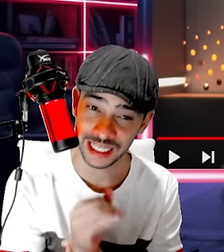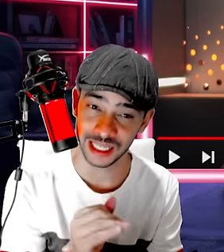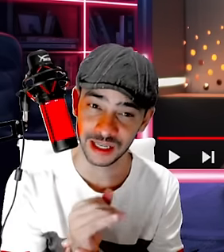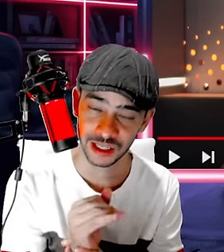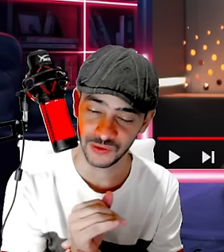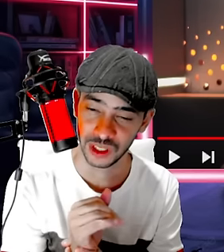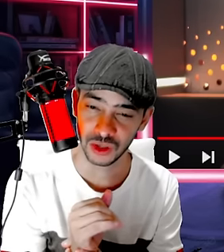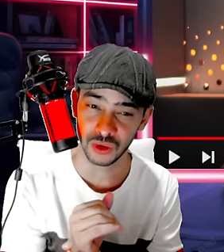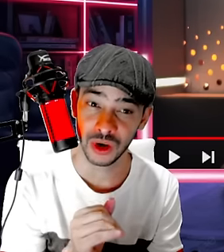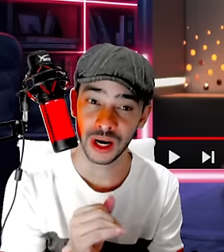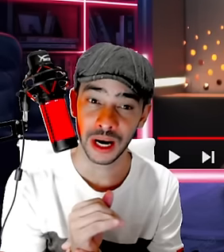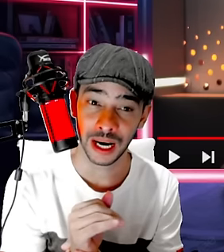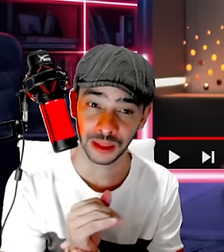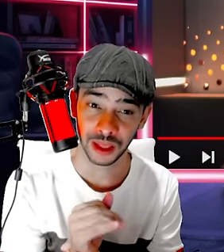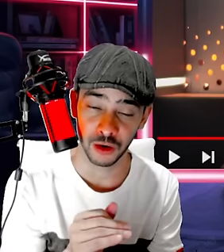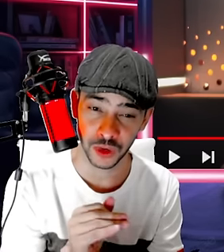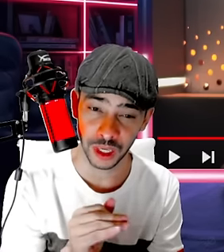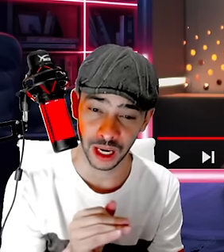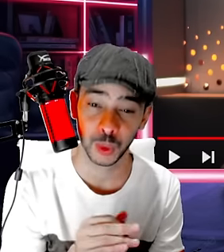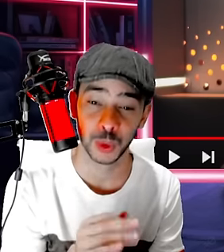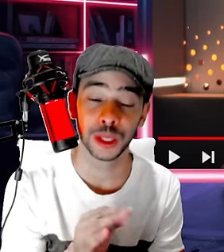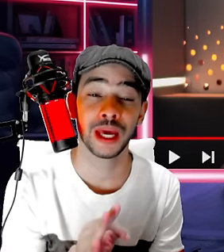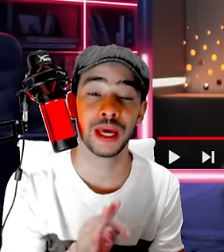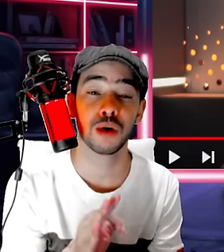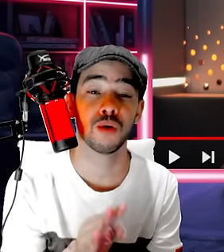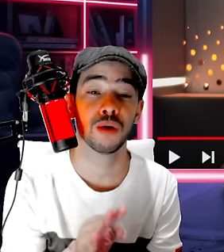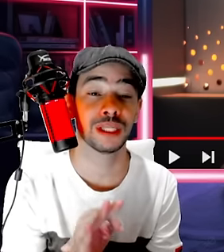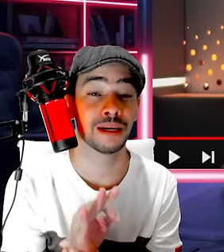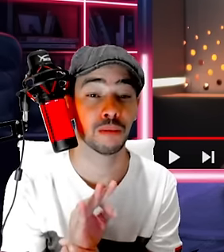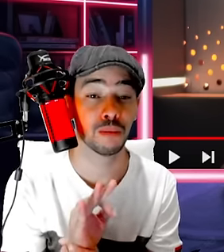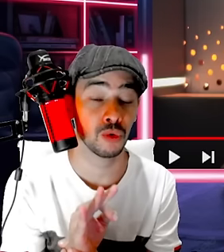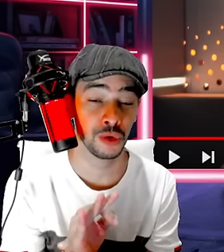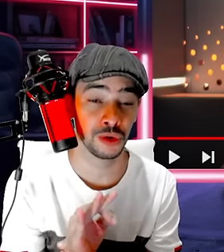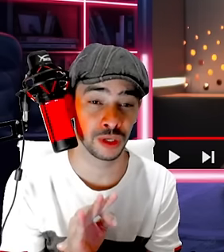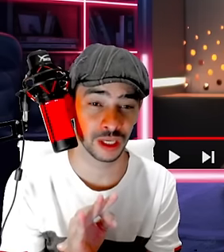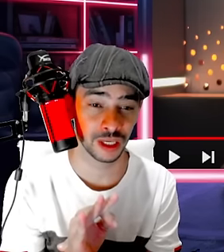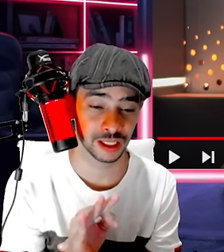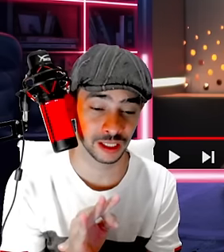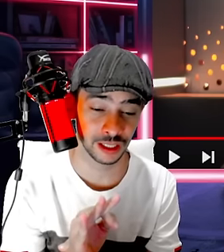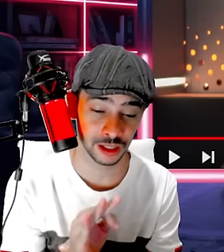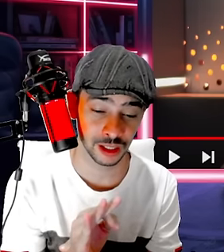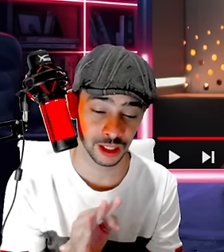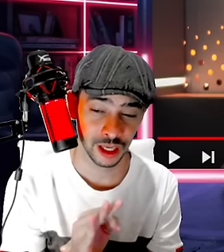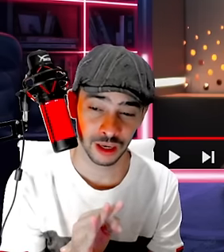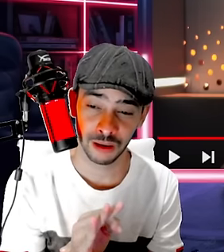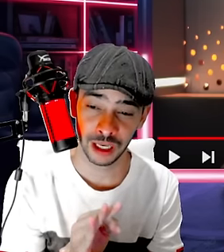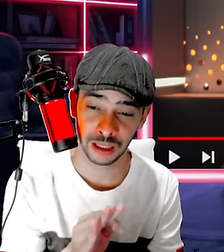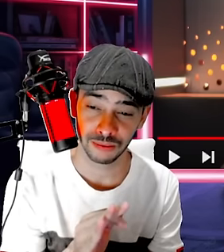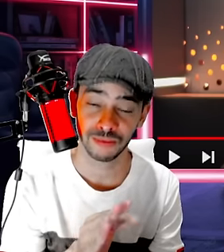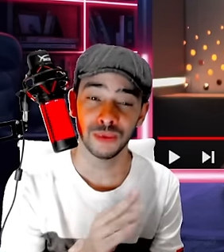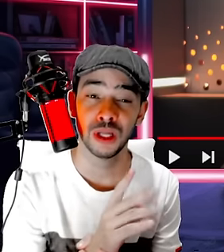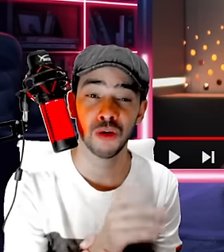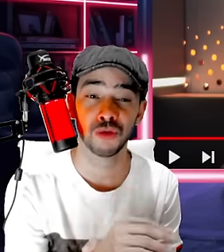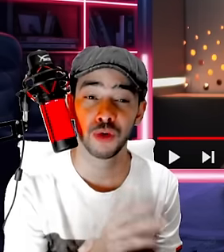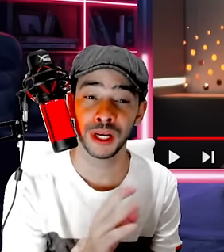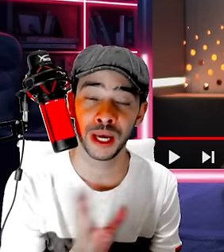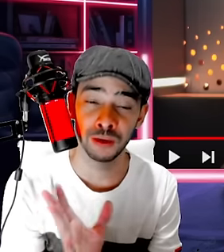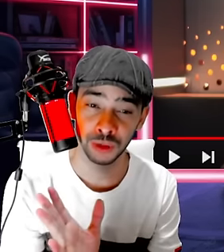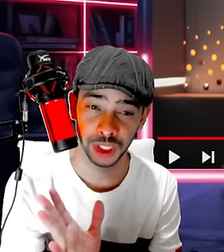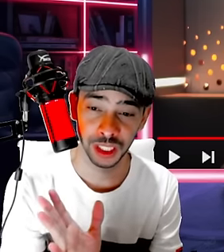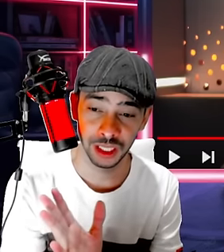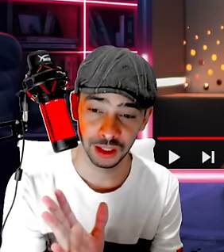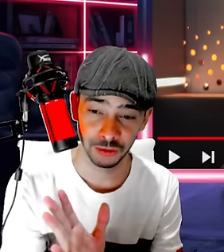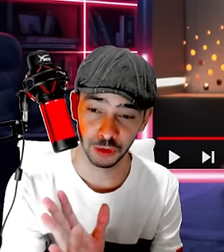Assista esse vídeo até o final tem coisa muito interessante olha não foi